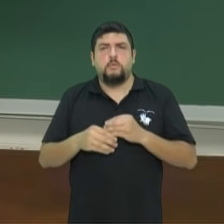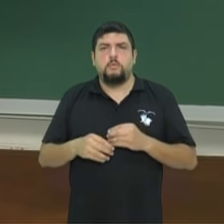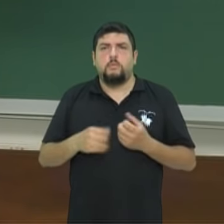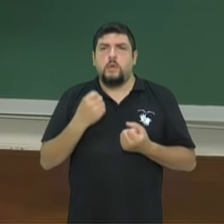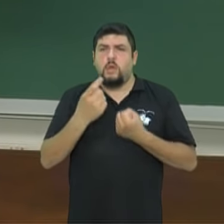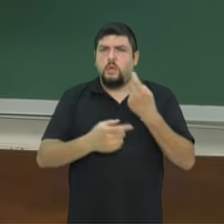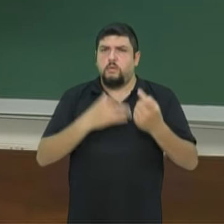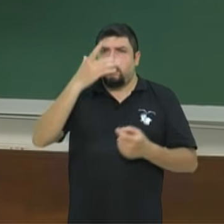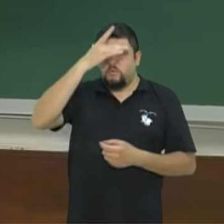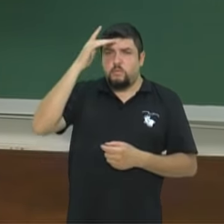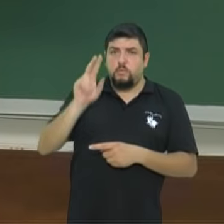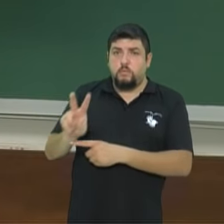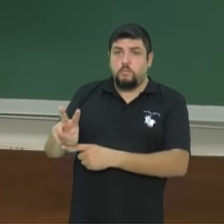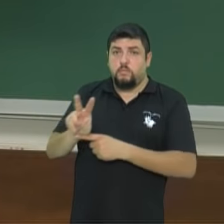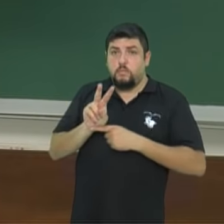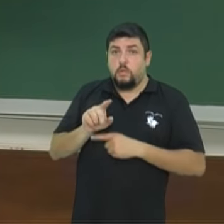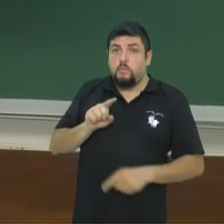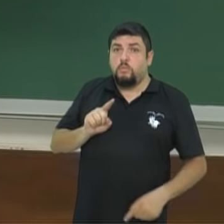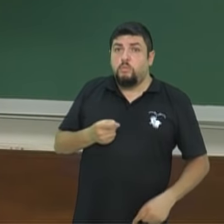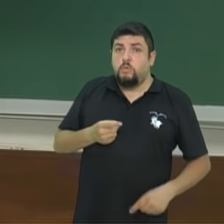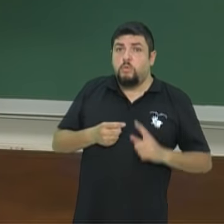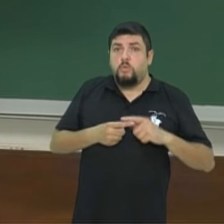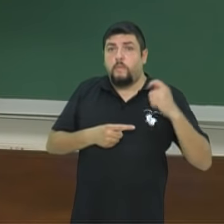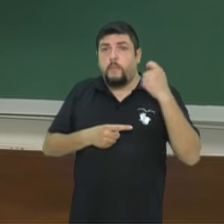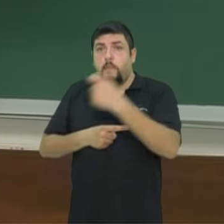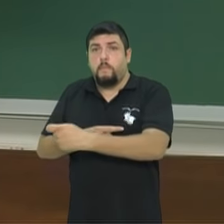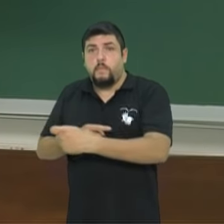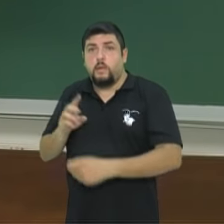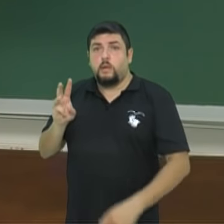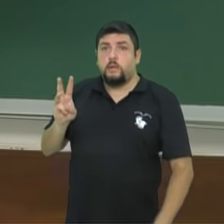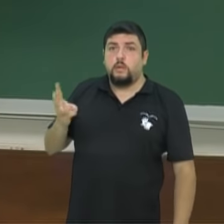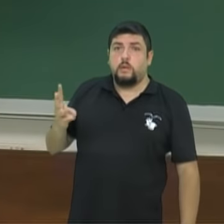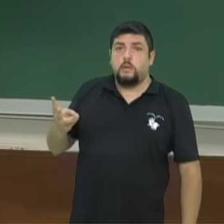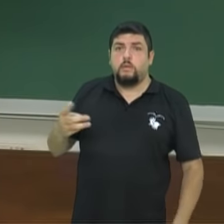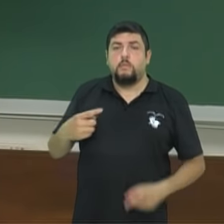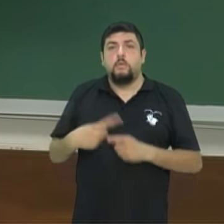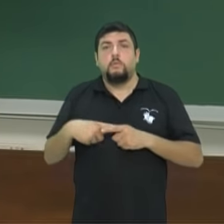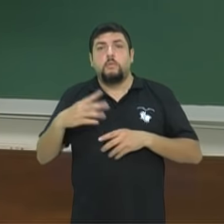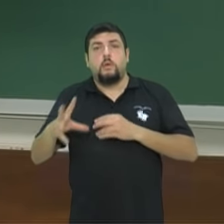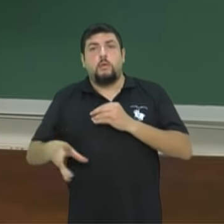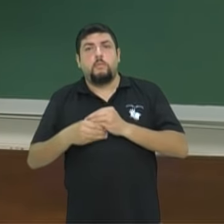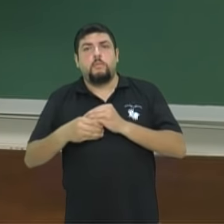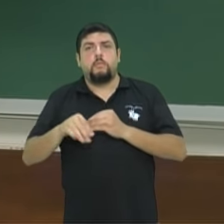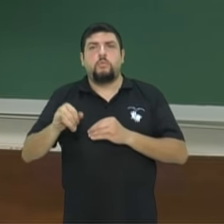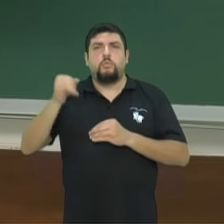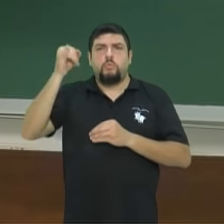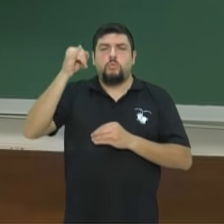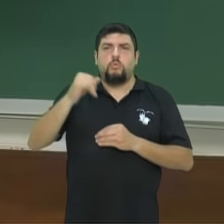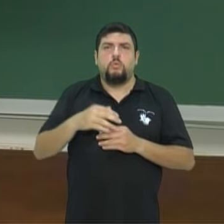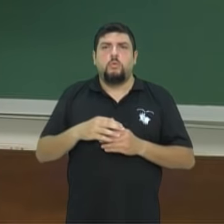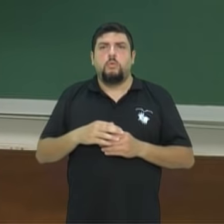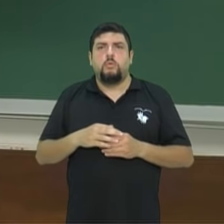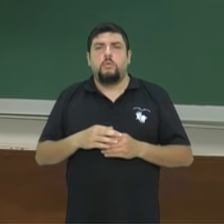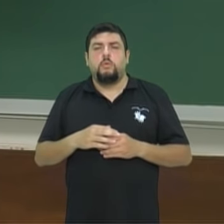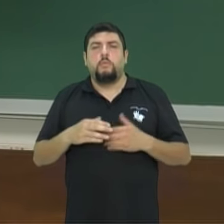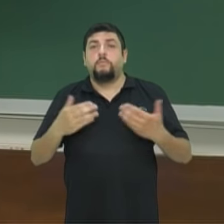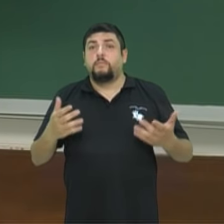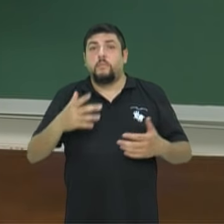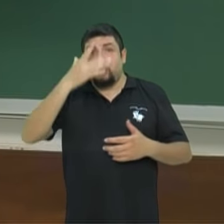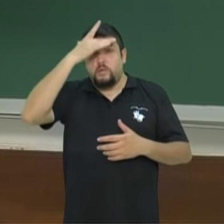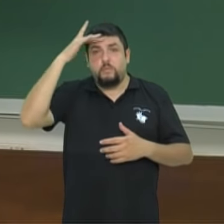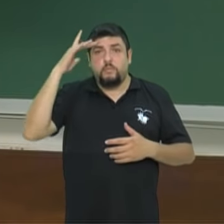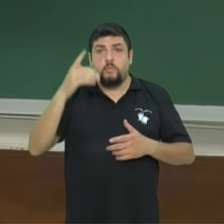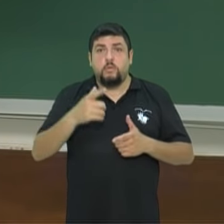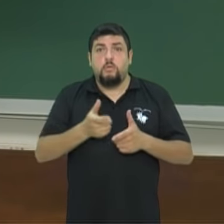empresta 1.000, paga 3, 4 mil reais para o banco, de tantos juros que paga, e aí é que as dívidas não têm fim mais, né? A pessoa não sai do